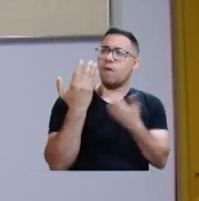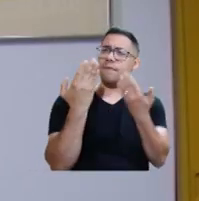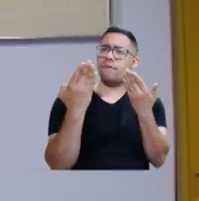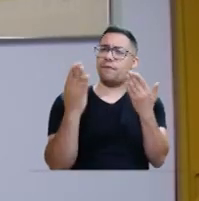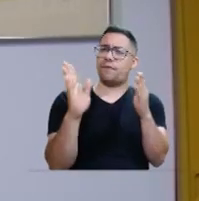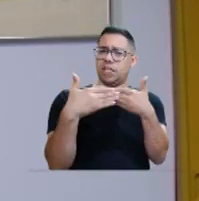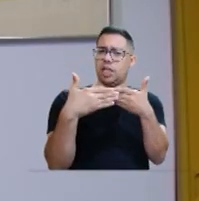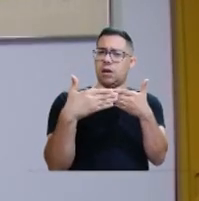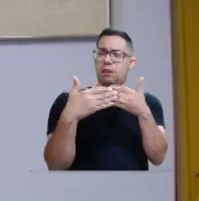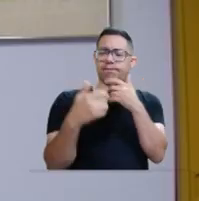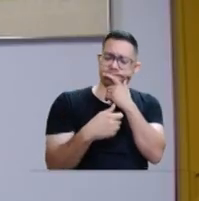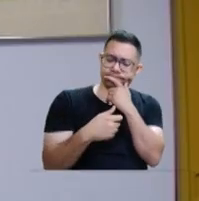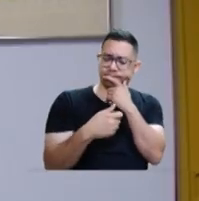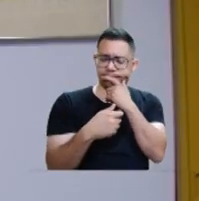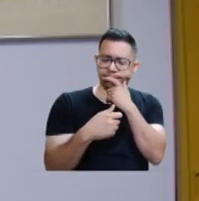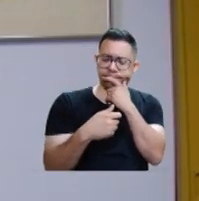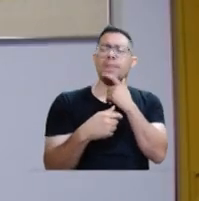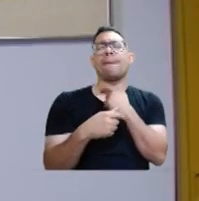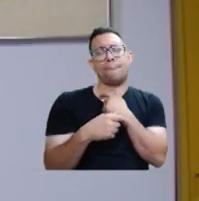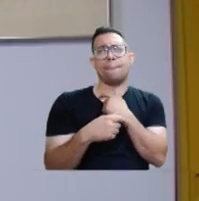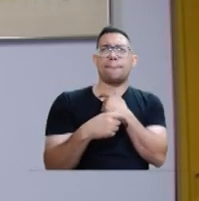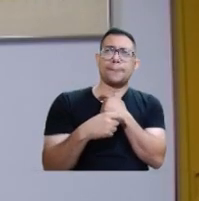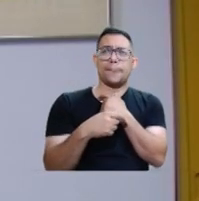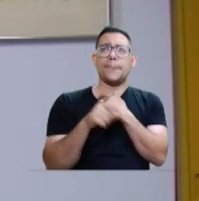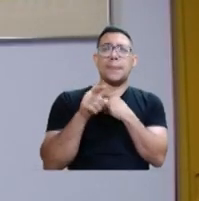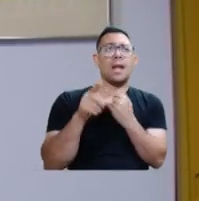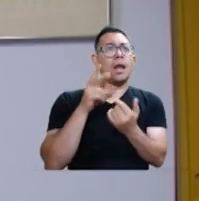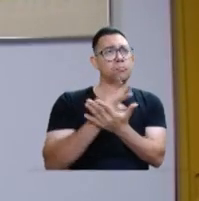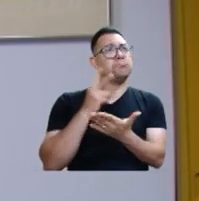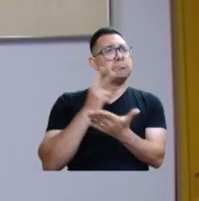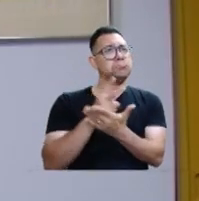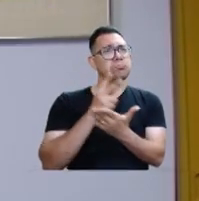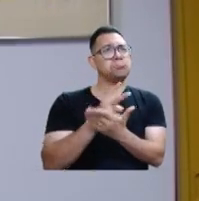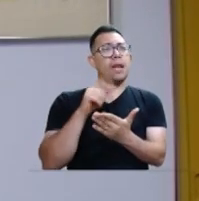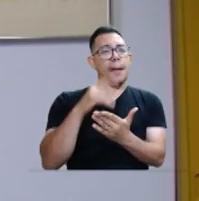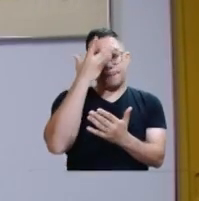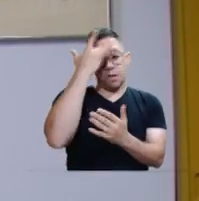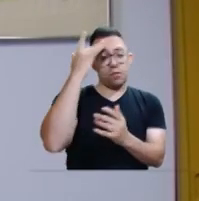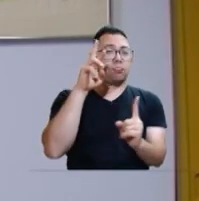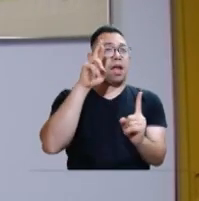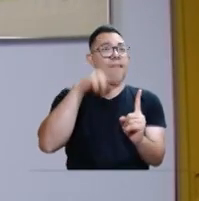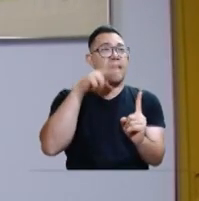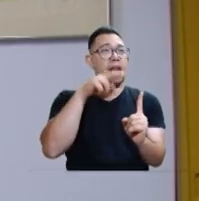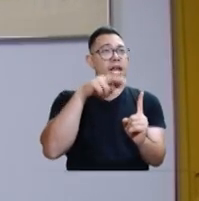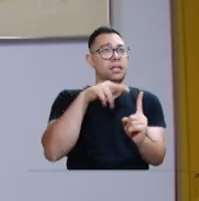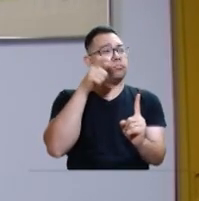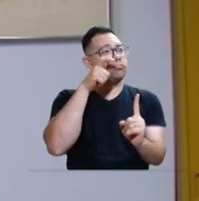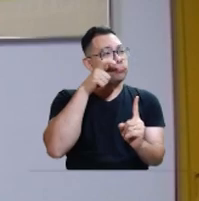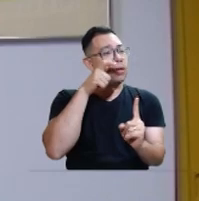videolocadoras da cidade, ia fechar. E ela, sem dúvida alguma, sempre foi